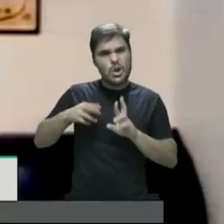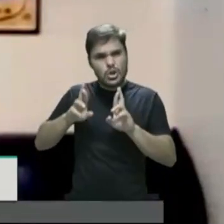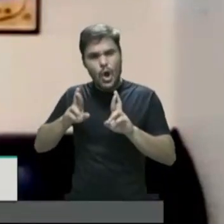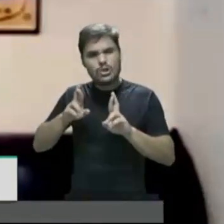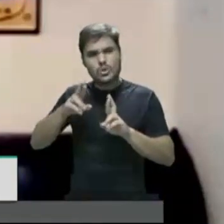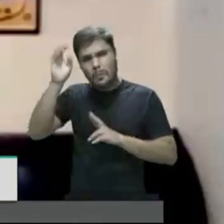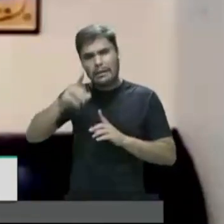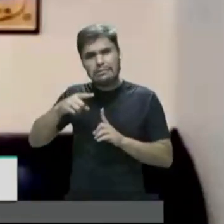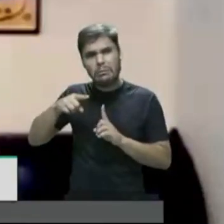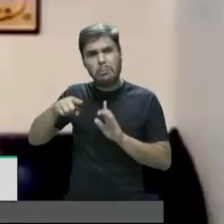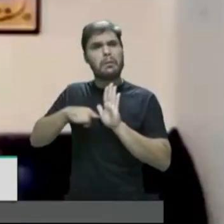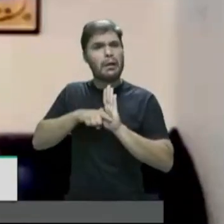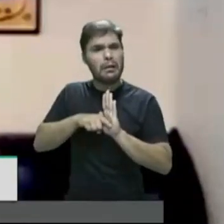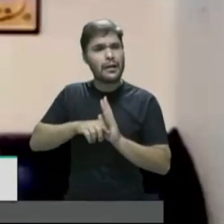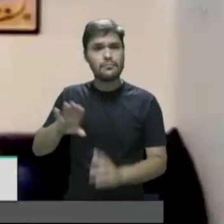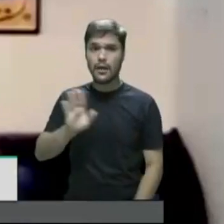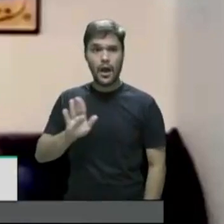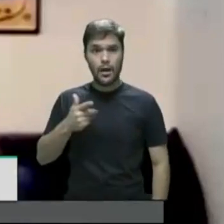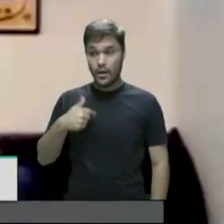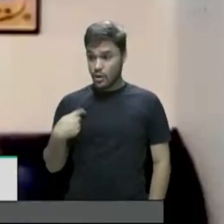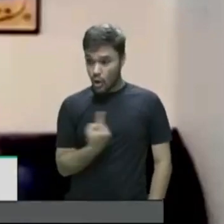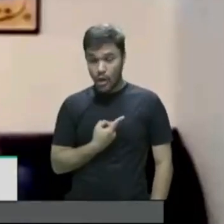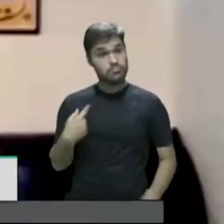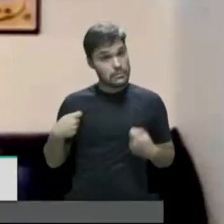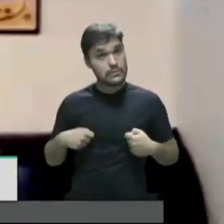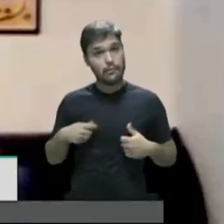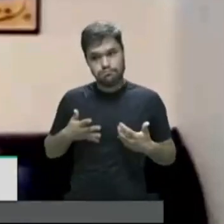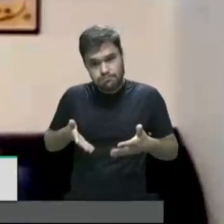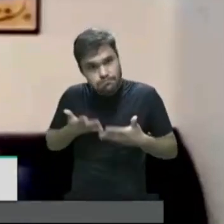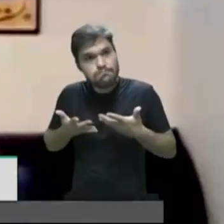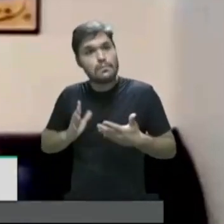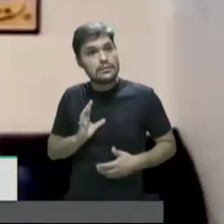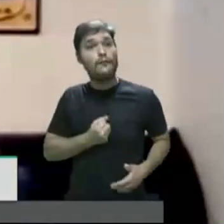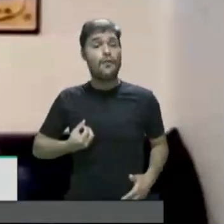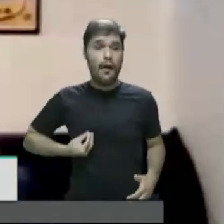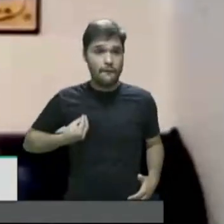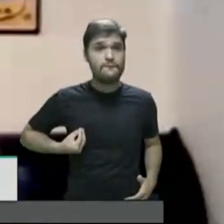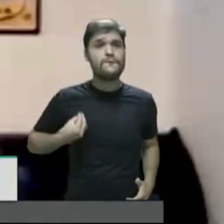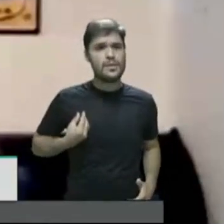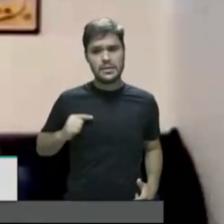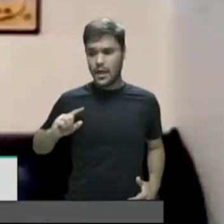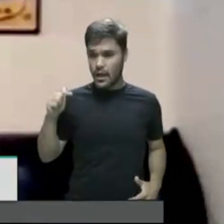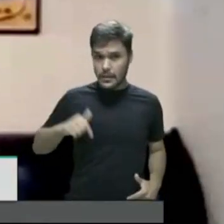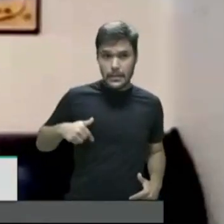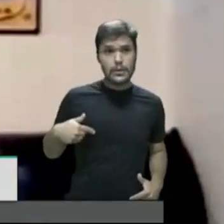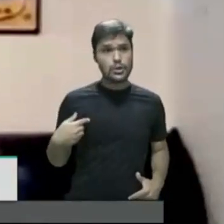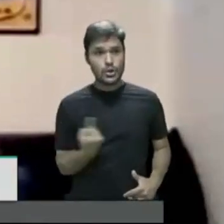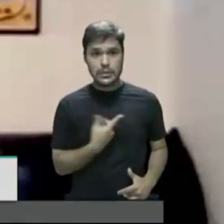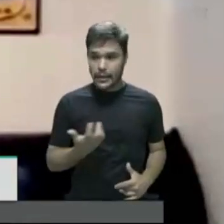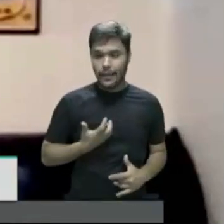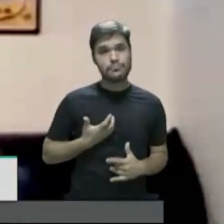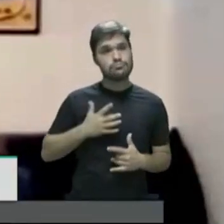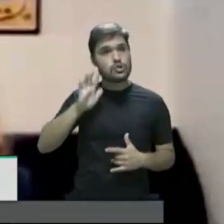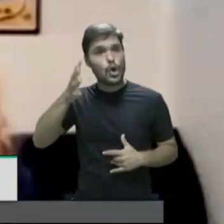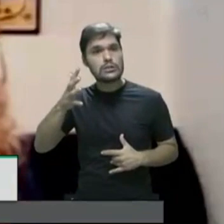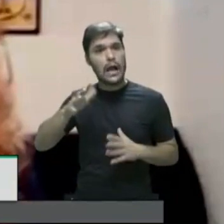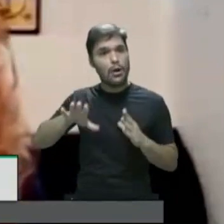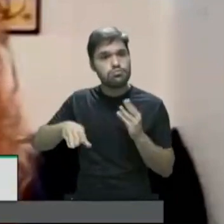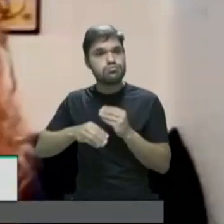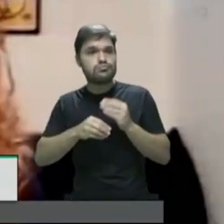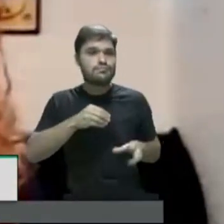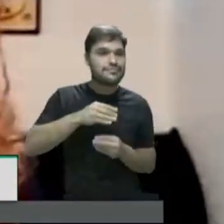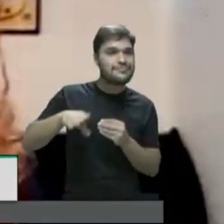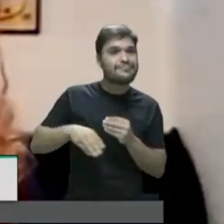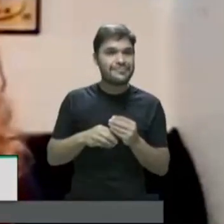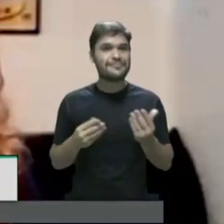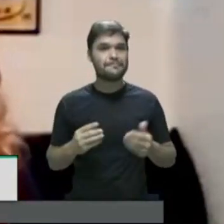se trata de vida. Nós queremos salvar vidas e, portanto, aqui nós queremos somar com as soluções, né? Primeira